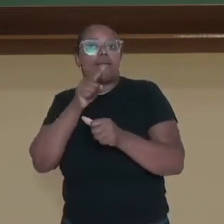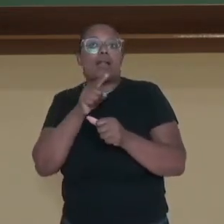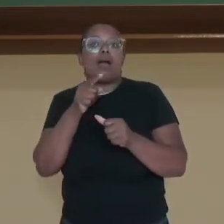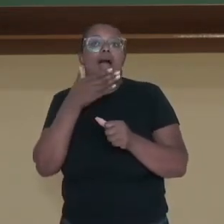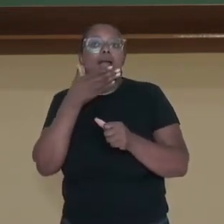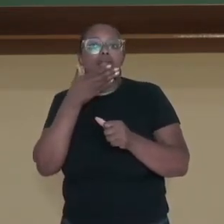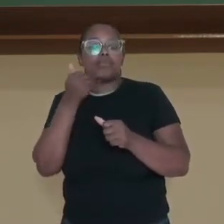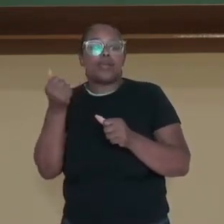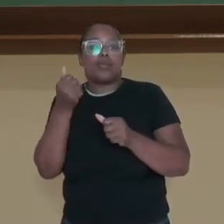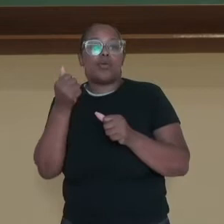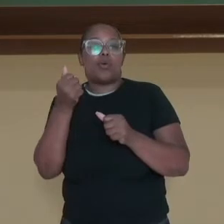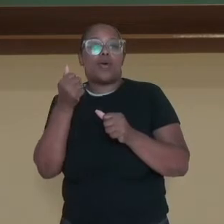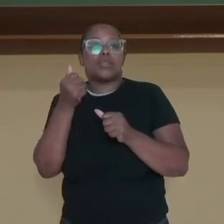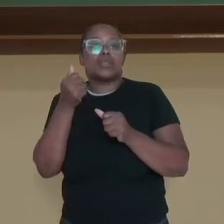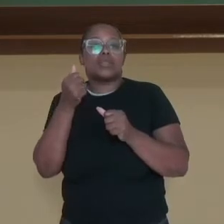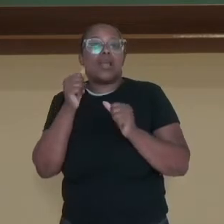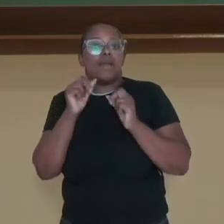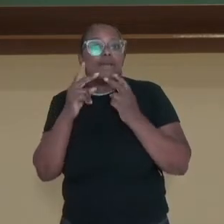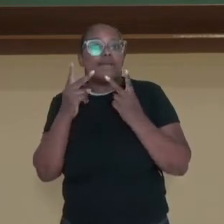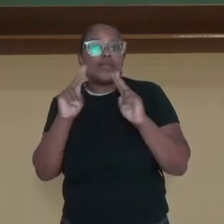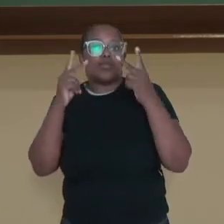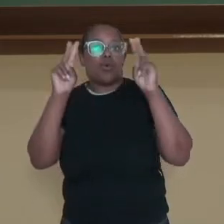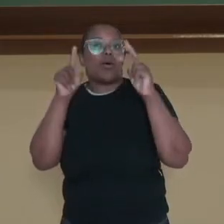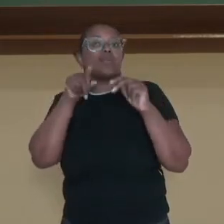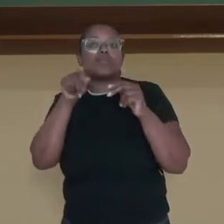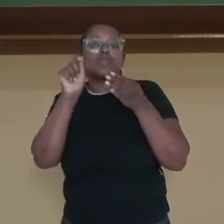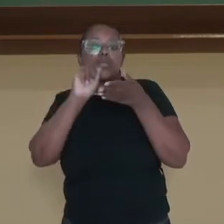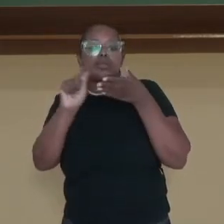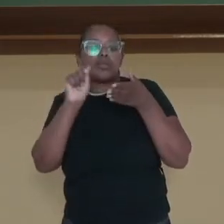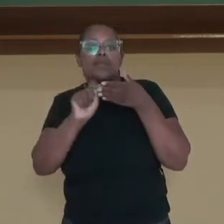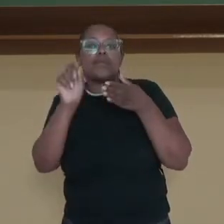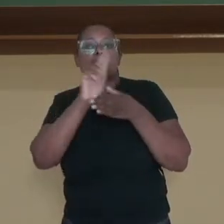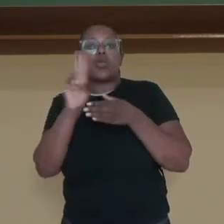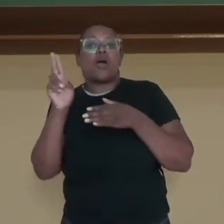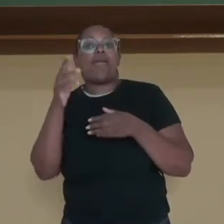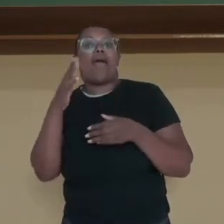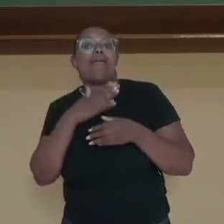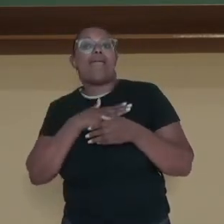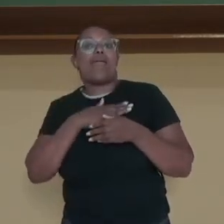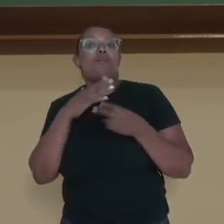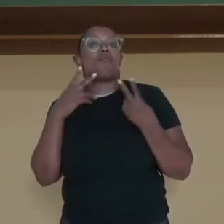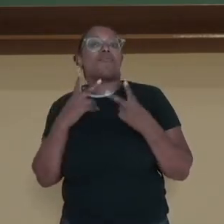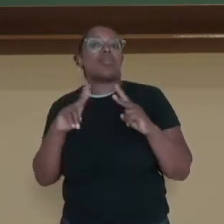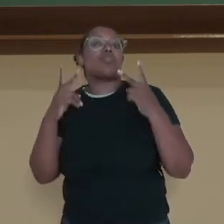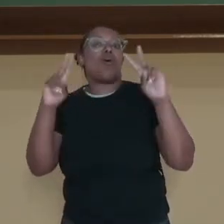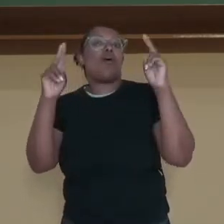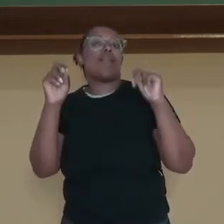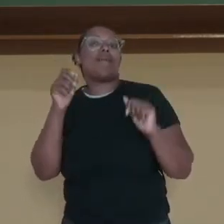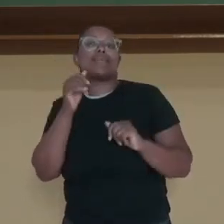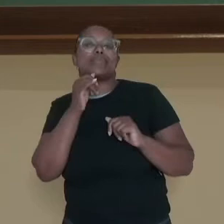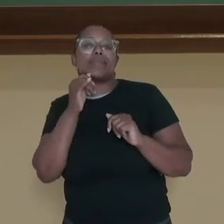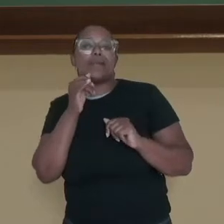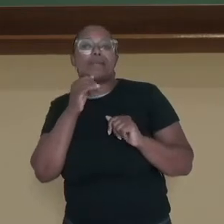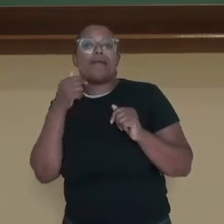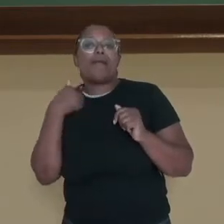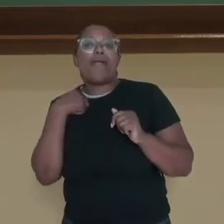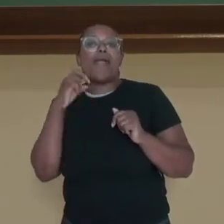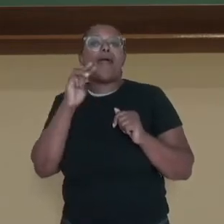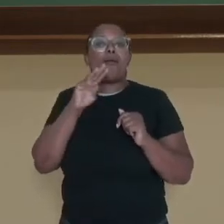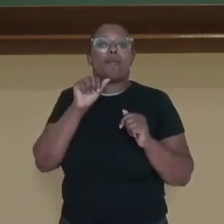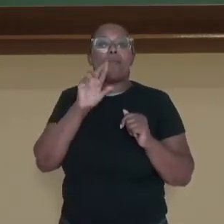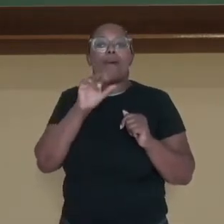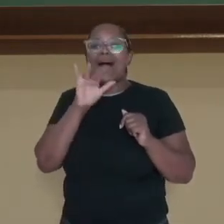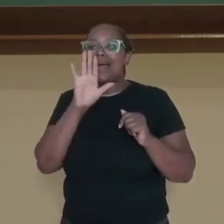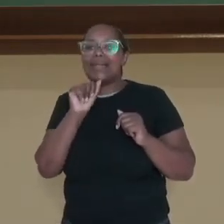melhores marcas e você escrevia o seu nome lá e deixava nessa máquina. Então sempre era um desafio tentar